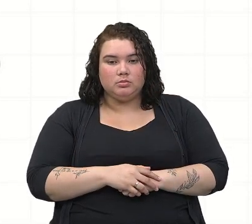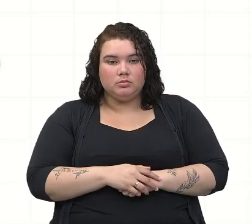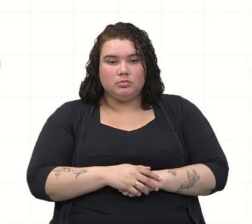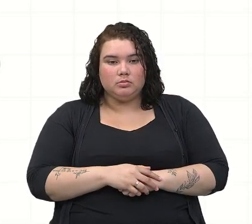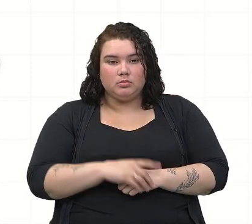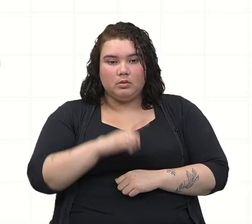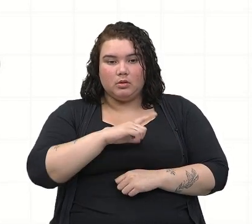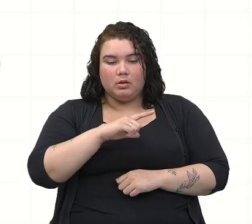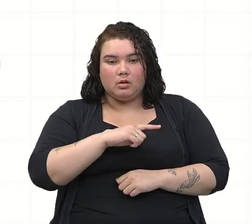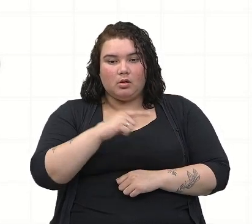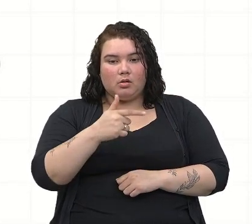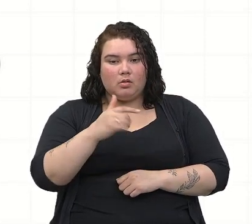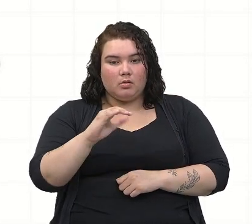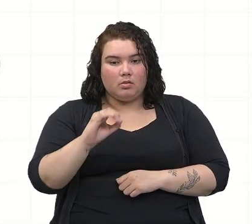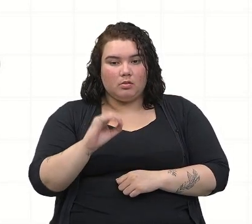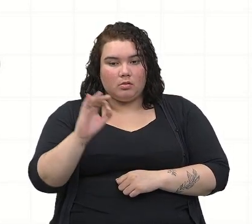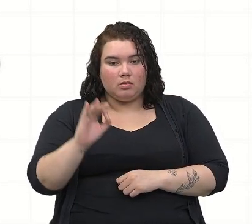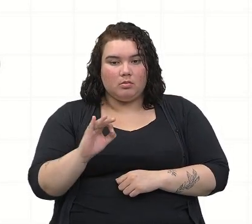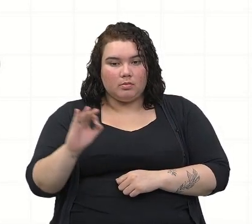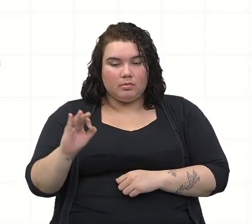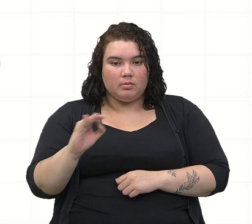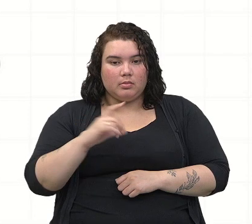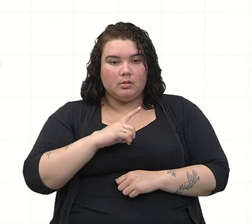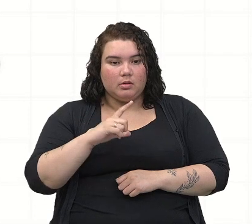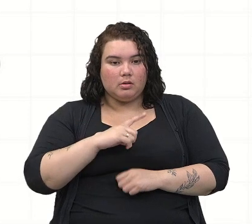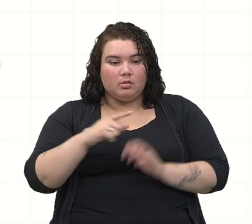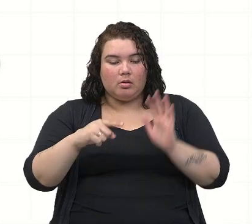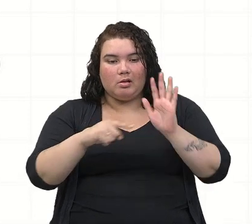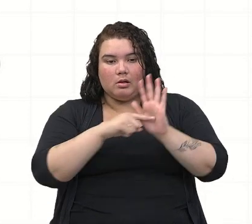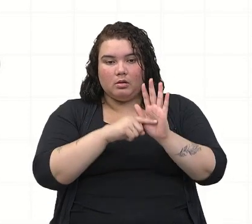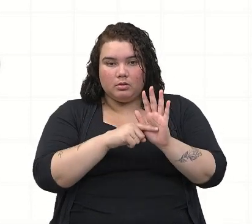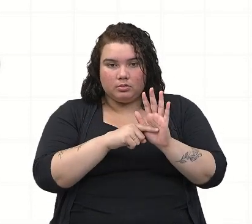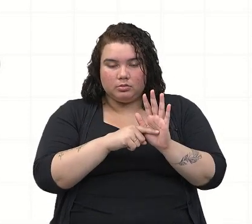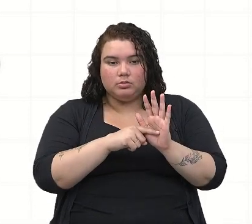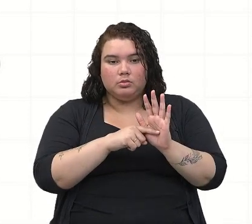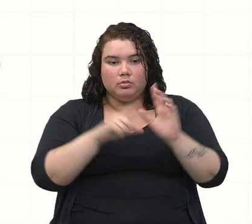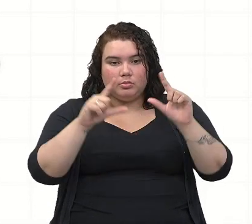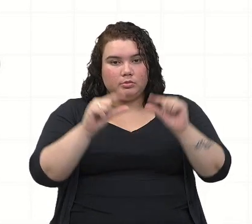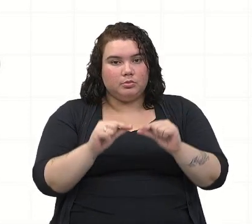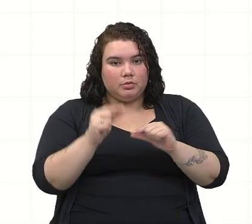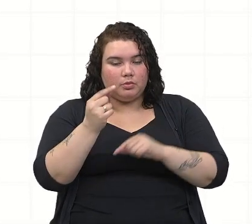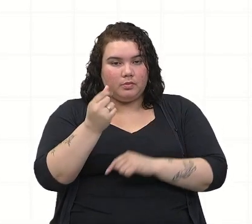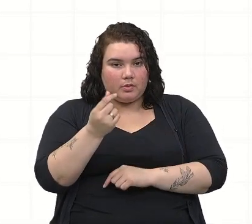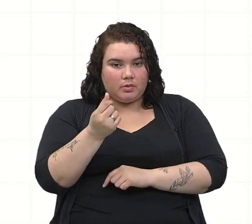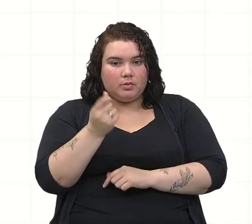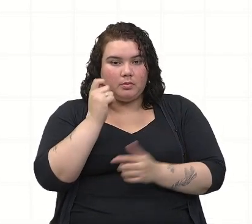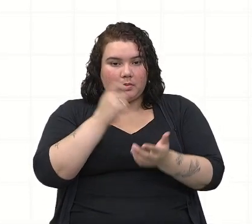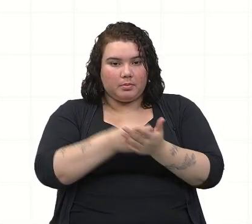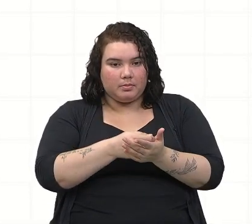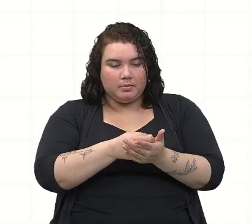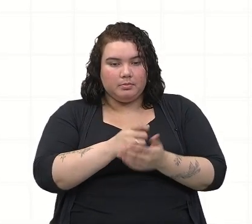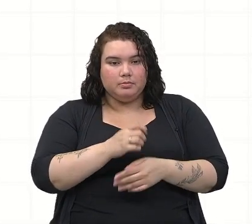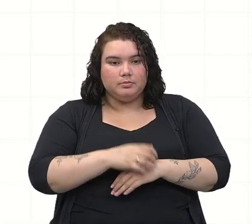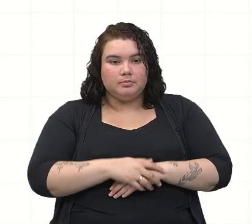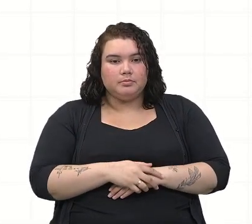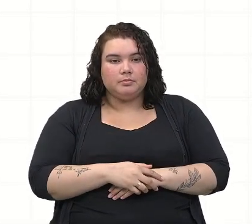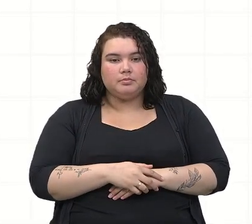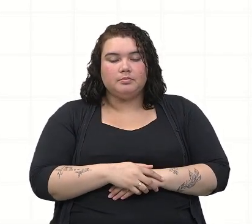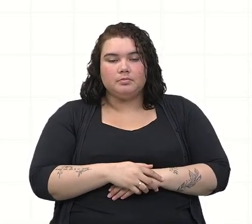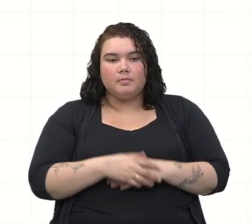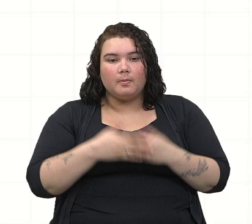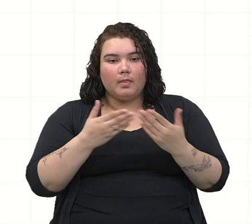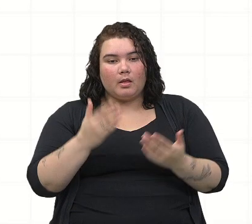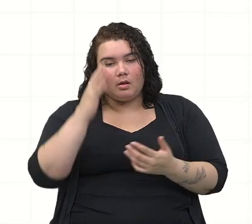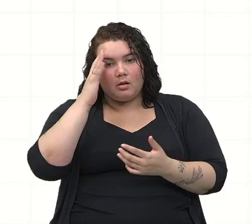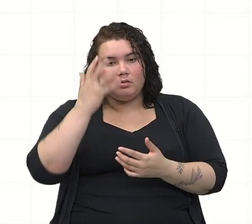esses 20% que vão ser subtraídos para diminuir o valor à vista. Tá? Então, para resolver